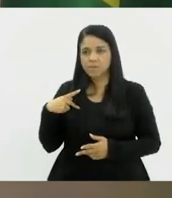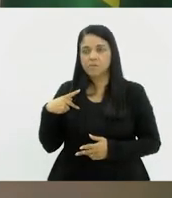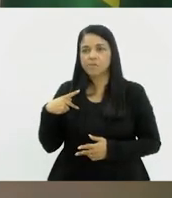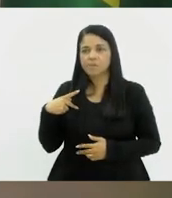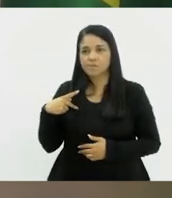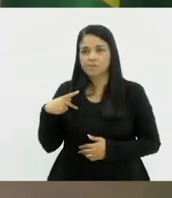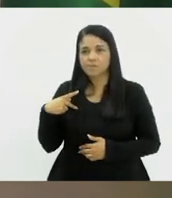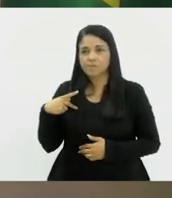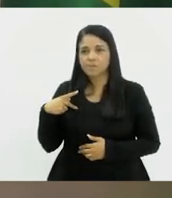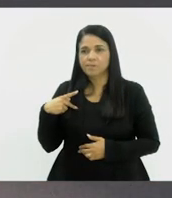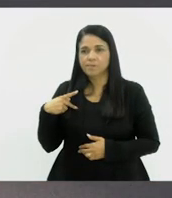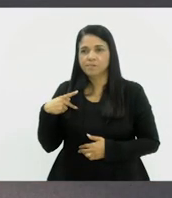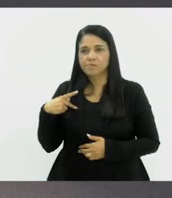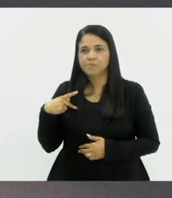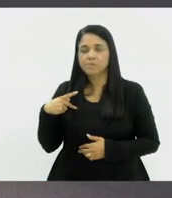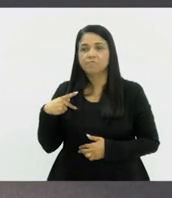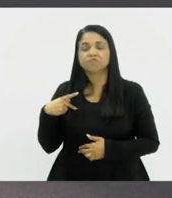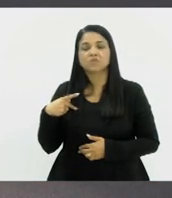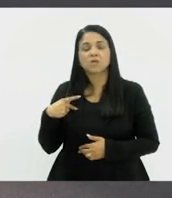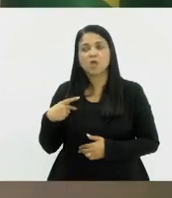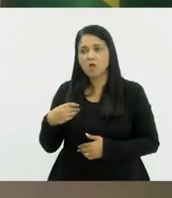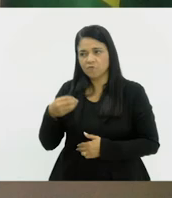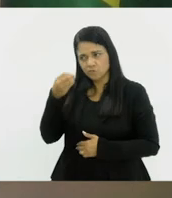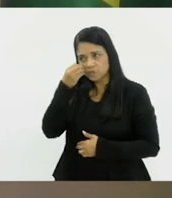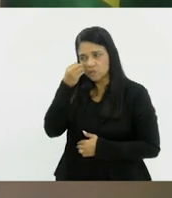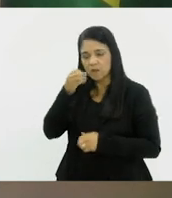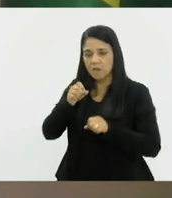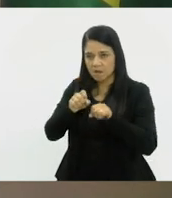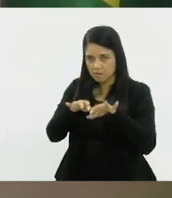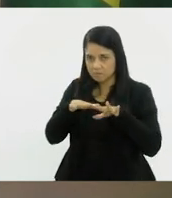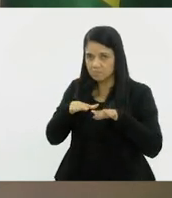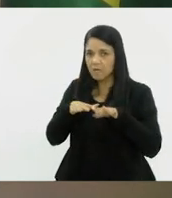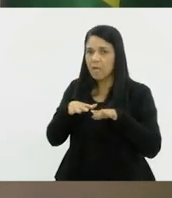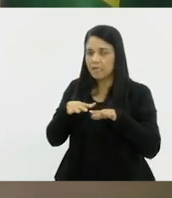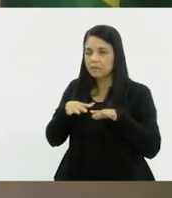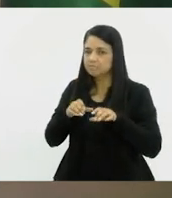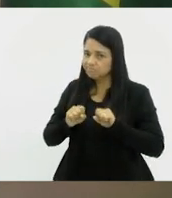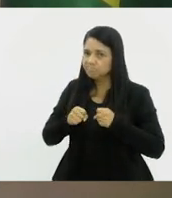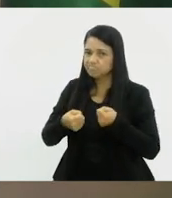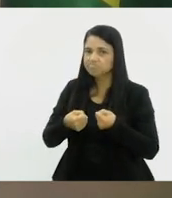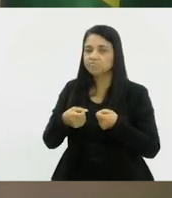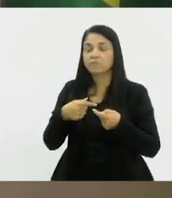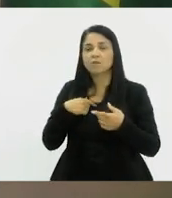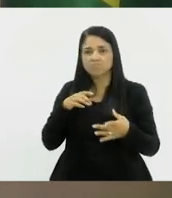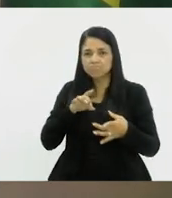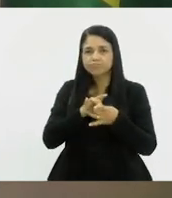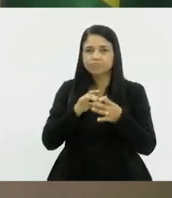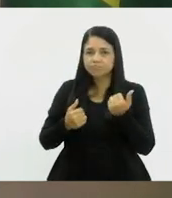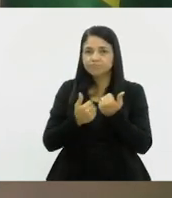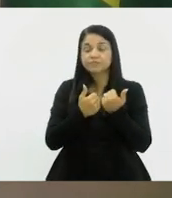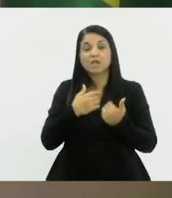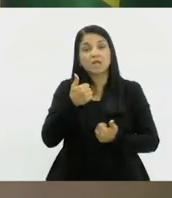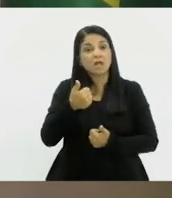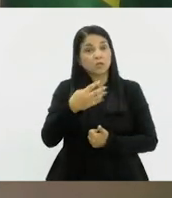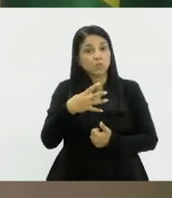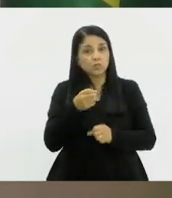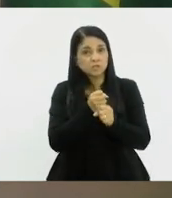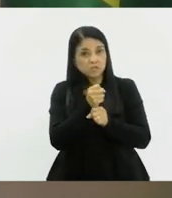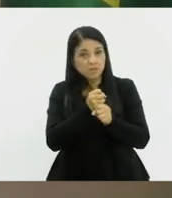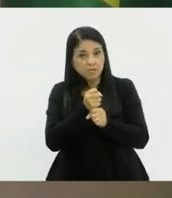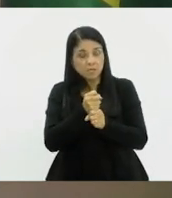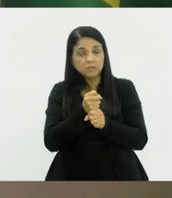verdade eu vou fazer com que a assembleia se associe é algo que vou tentar tentar e fora de brincadeira há 14 anos eu eu